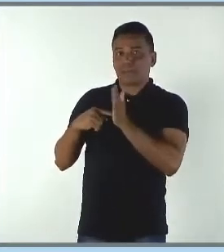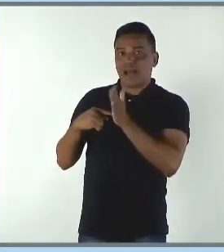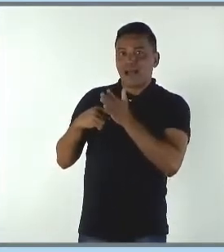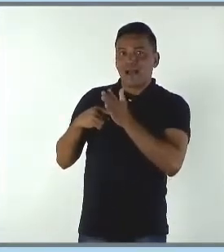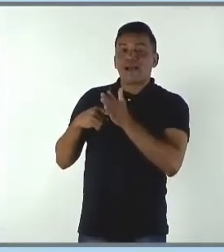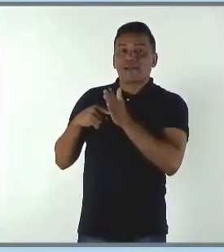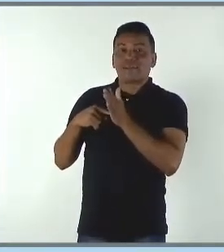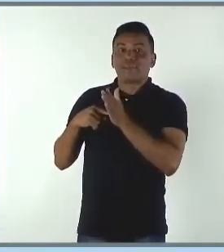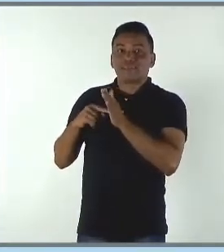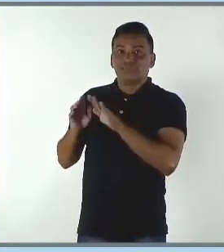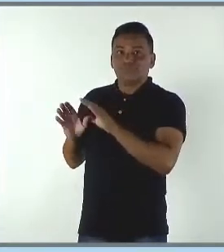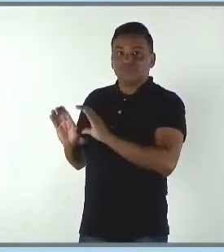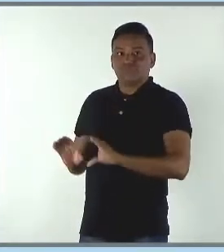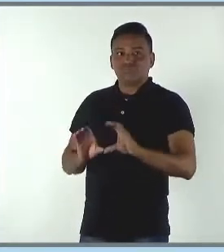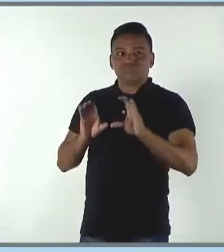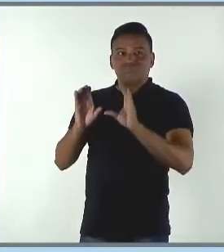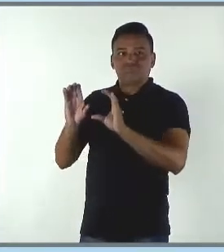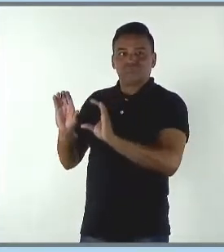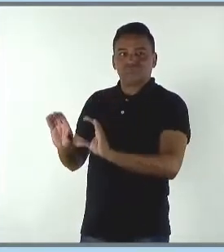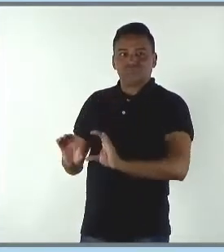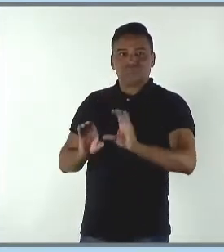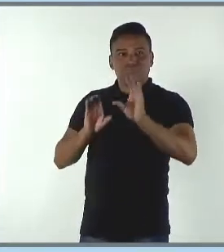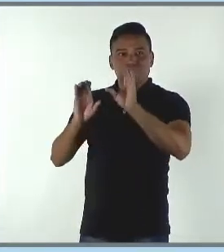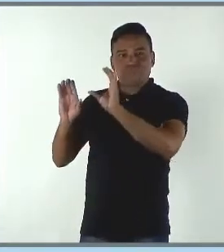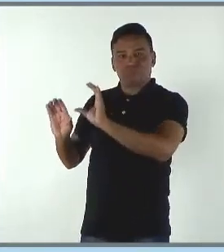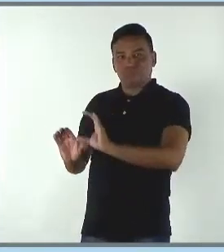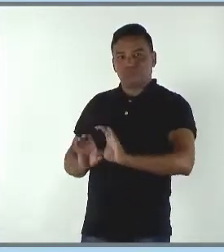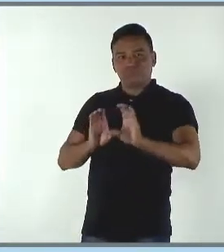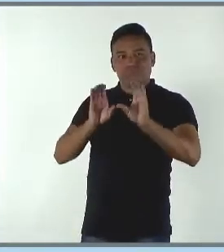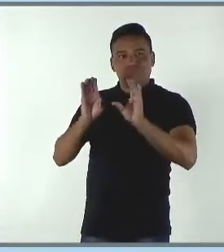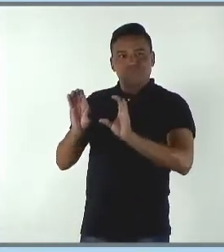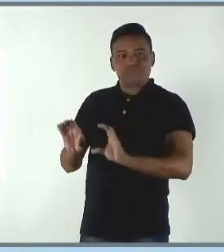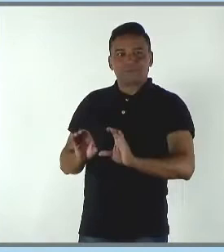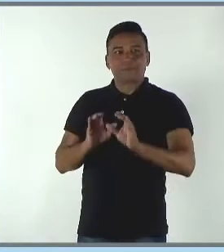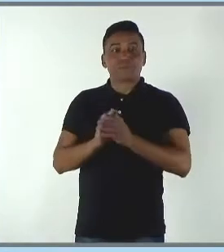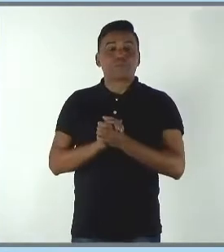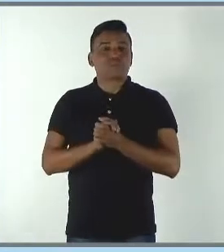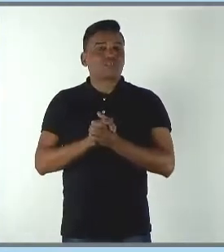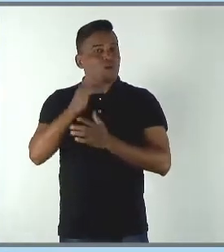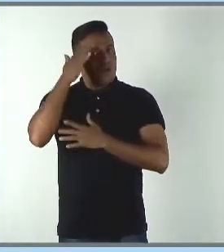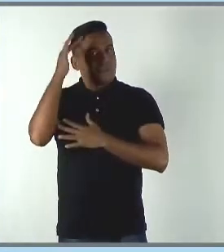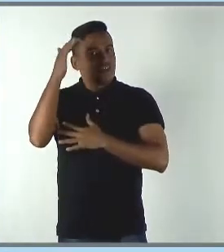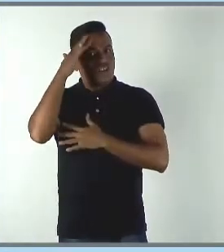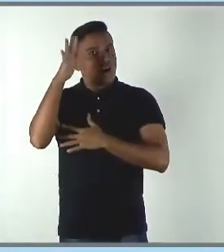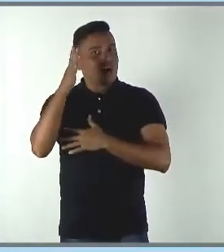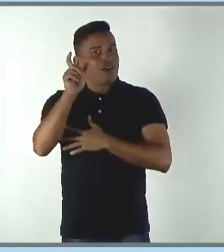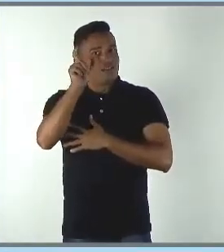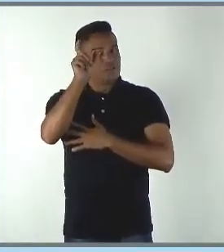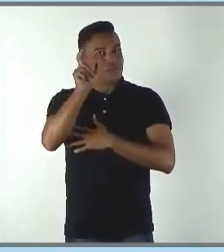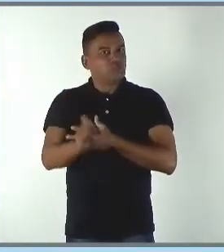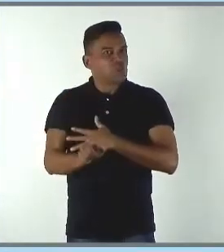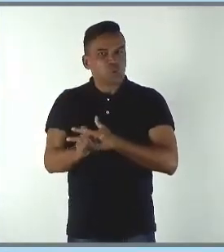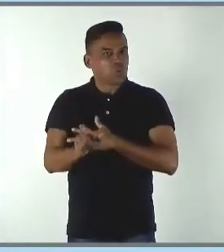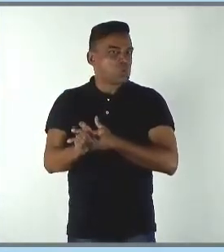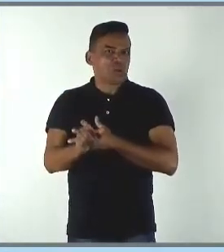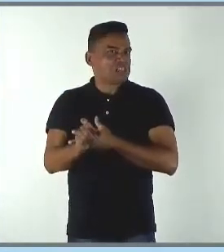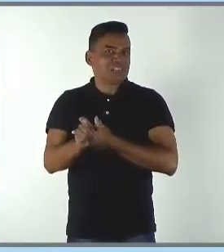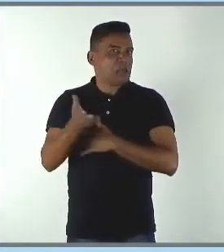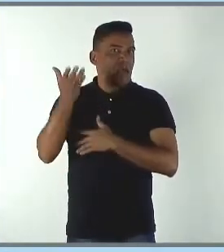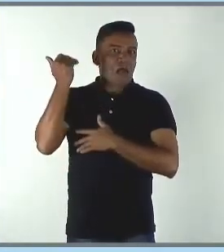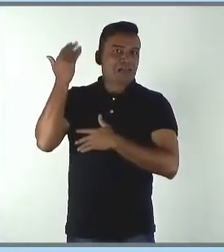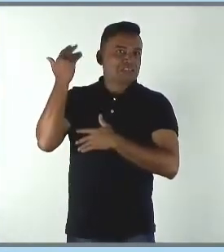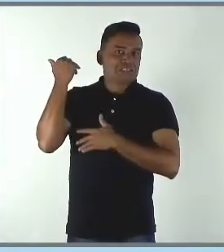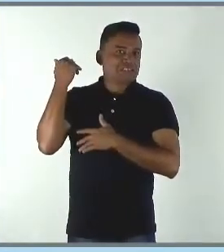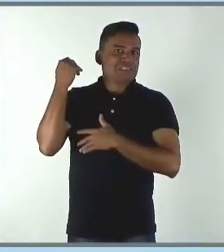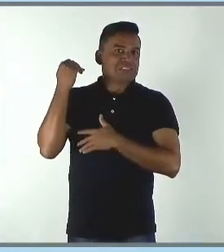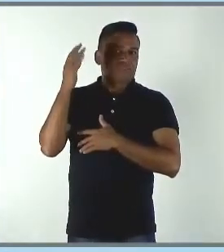empurravam máquinas, carregavam peso. Então, não há no imaginário nacional de início um lugar para que você